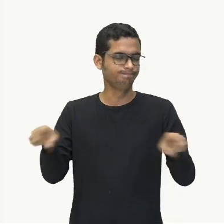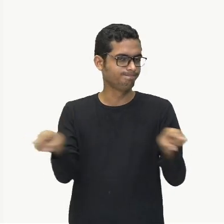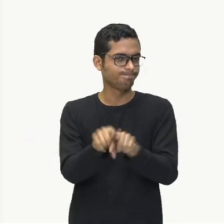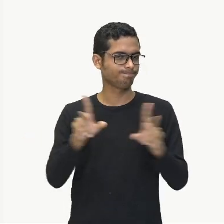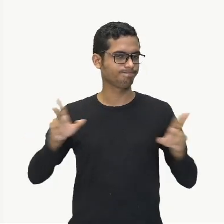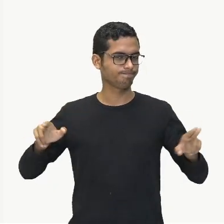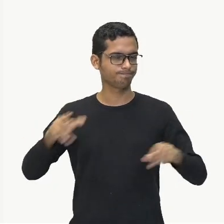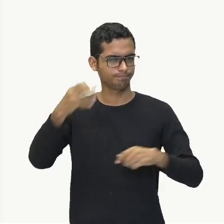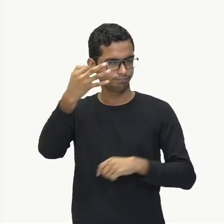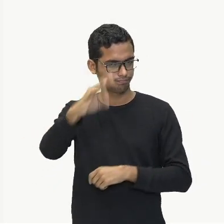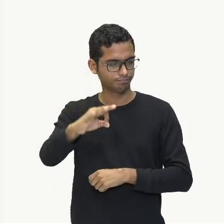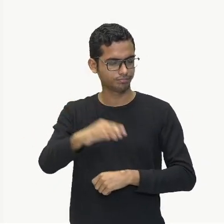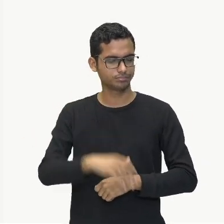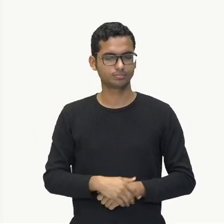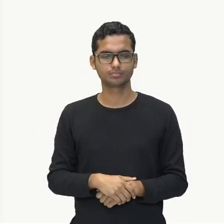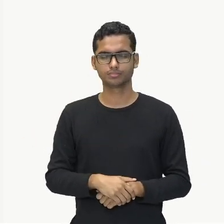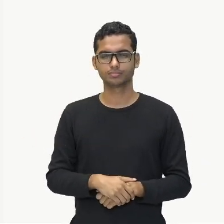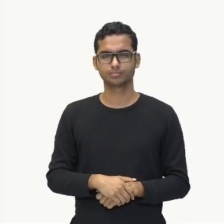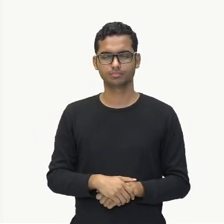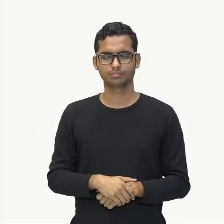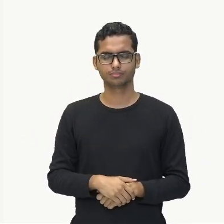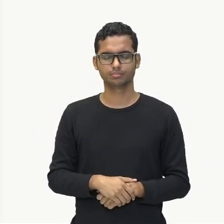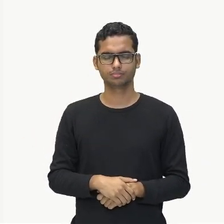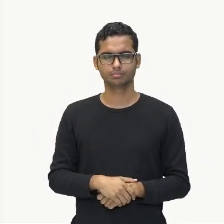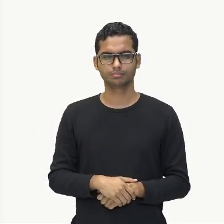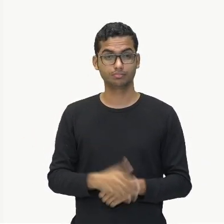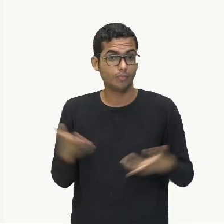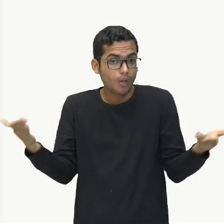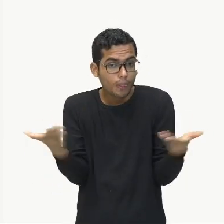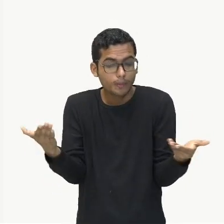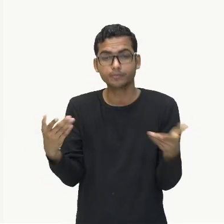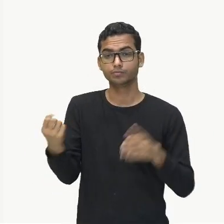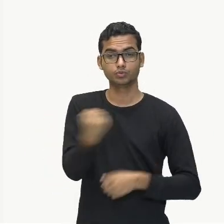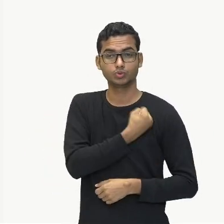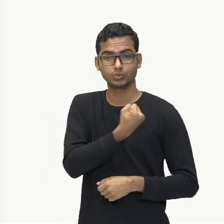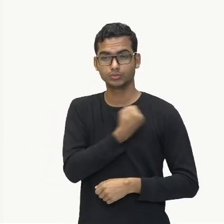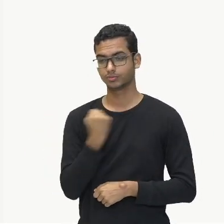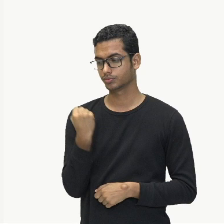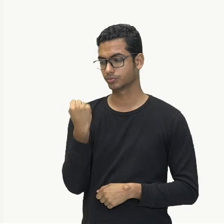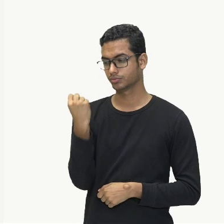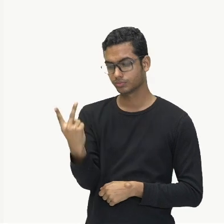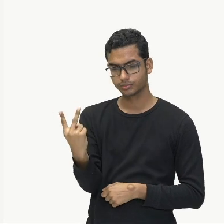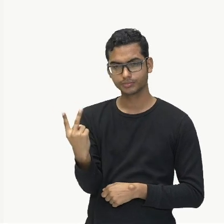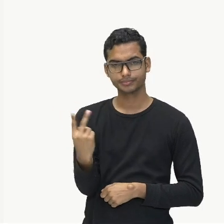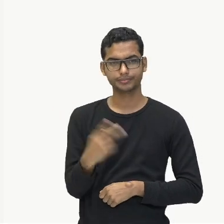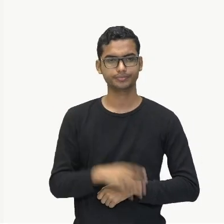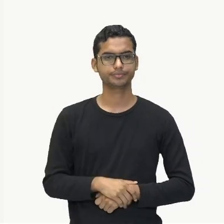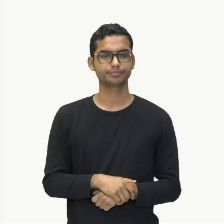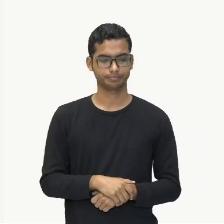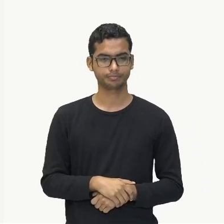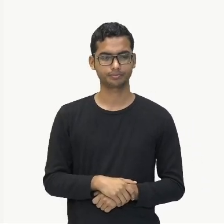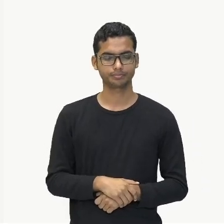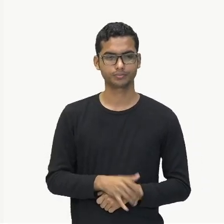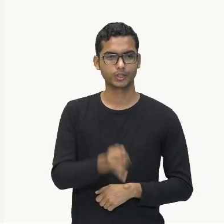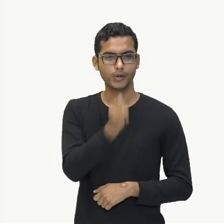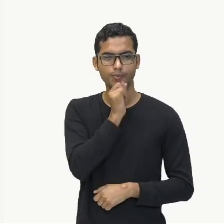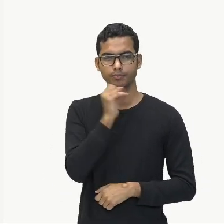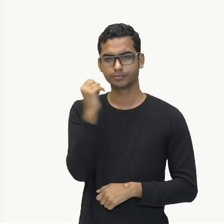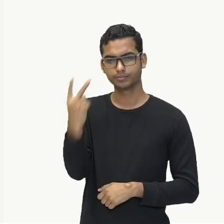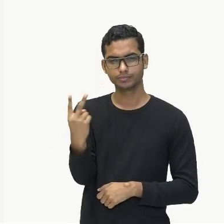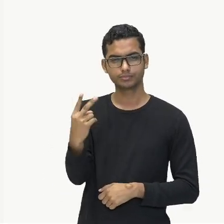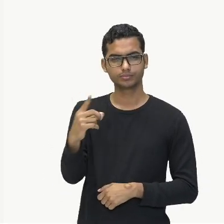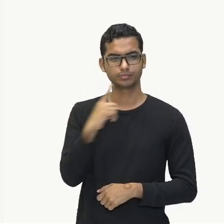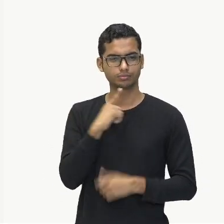Tranquilo, pessoal? Vamos agora para a questão de número 2, onde nós temos aí uma